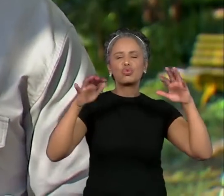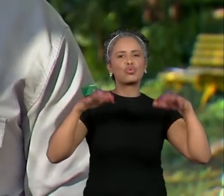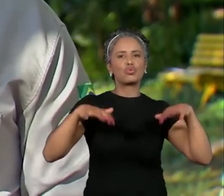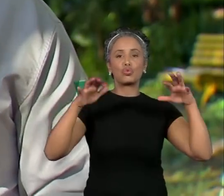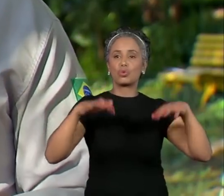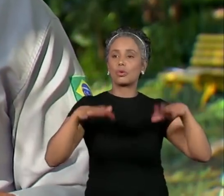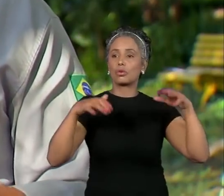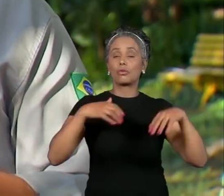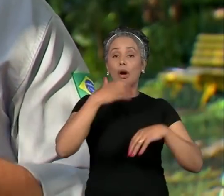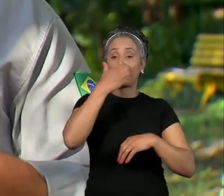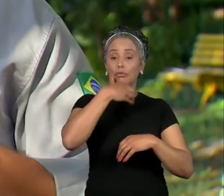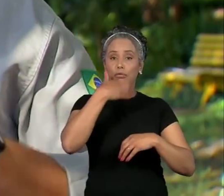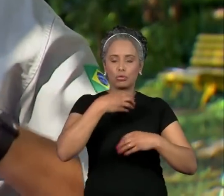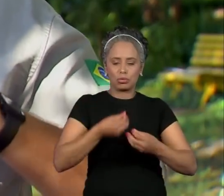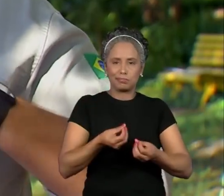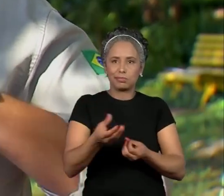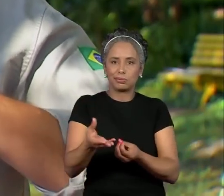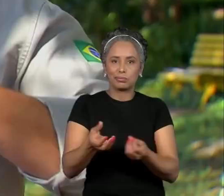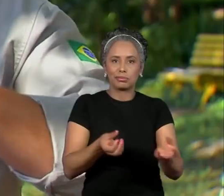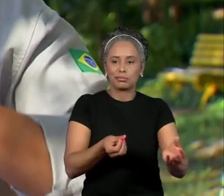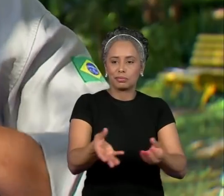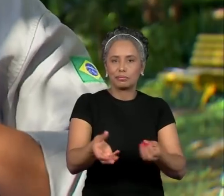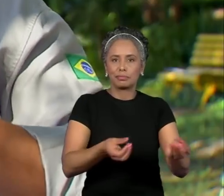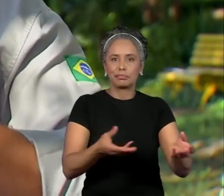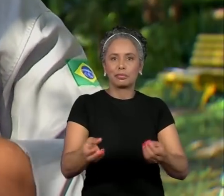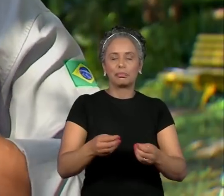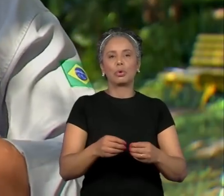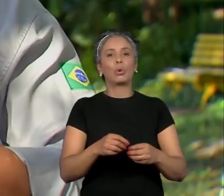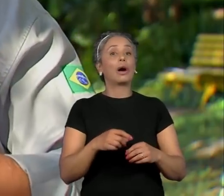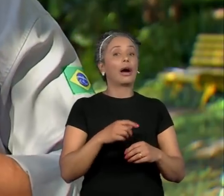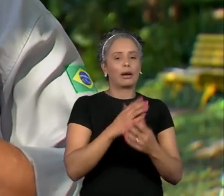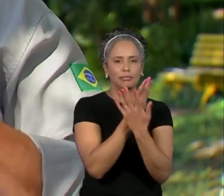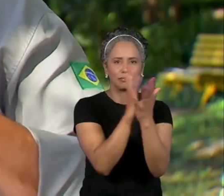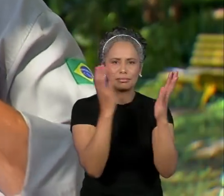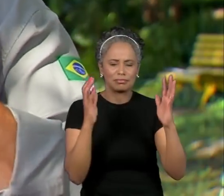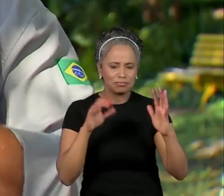porque aí então ele consegue ir se ajustando